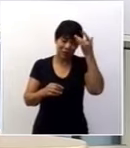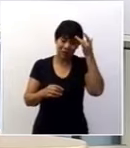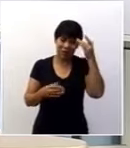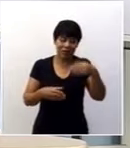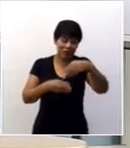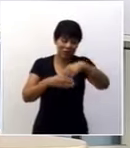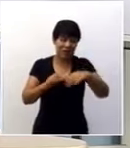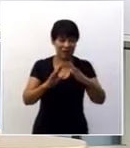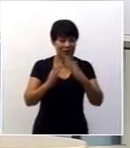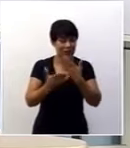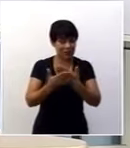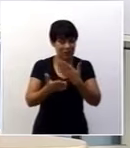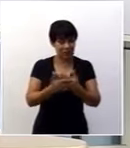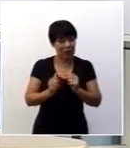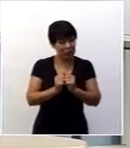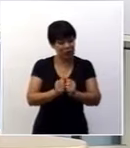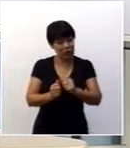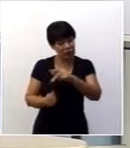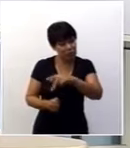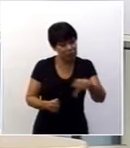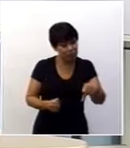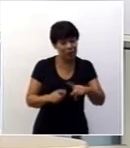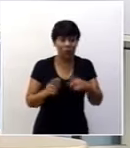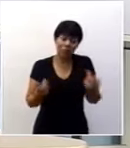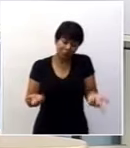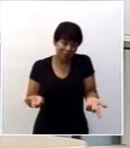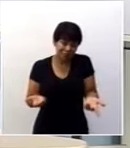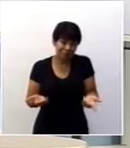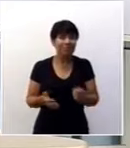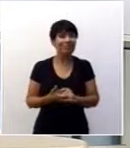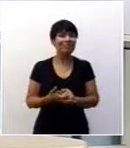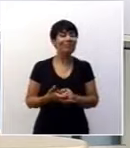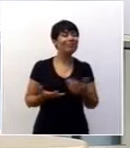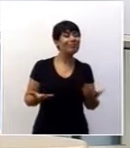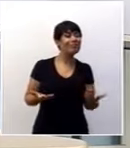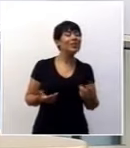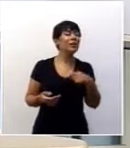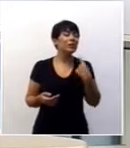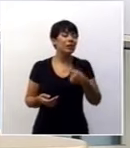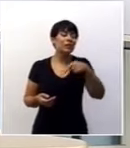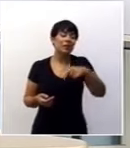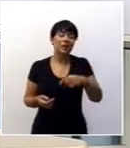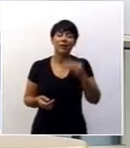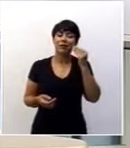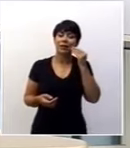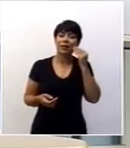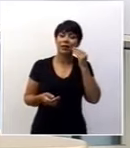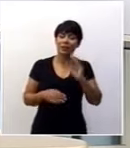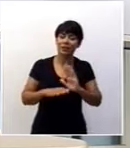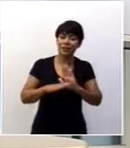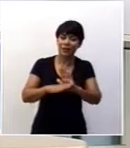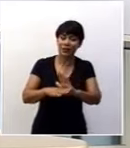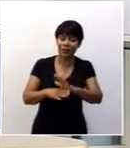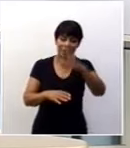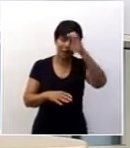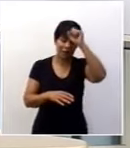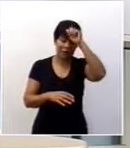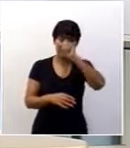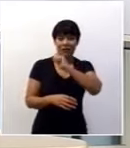com seus professores, né? Mas, na medida do possível, a gente vai tentar sanar essa questão do aprendizado dos alunos,